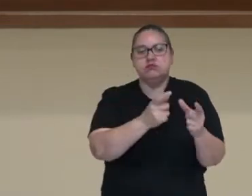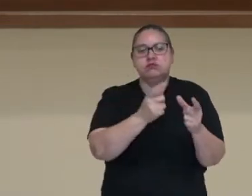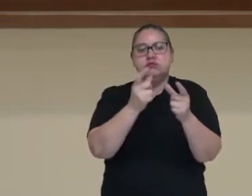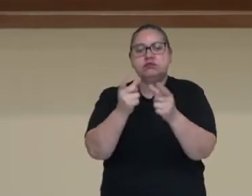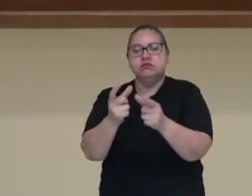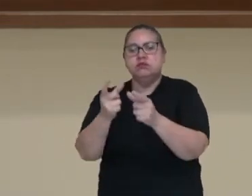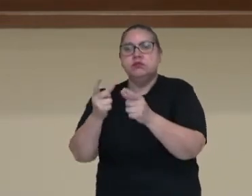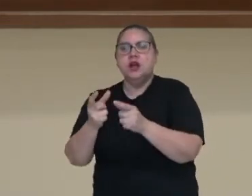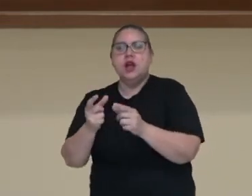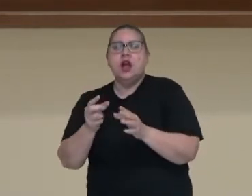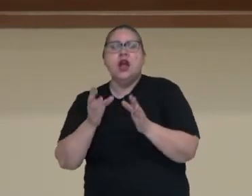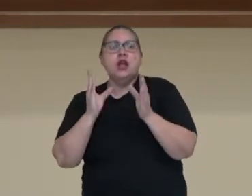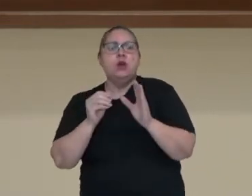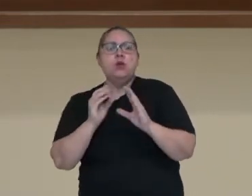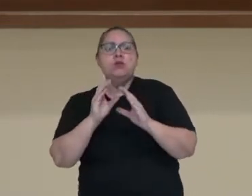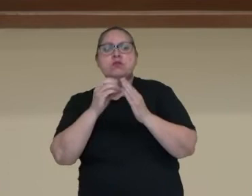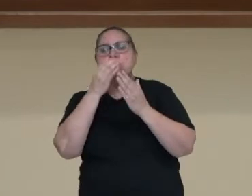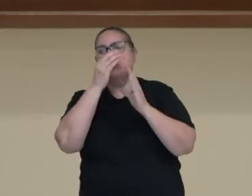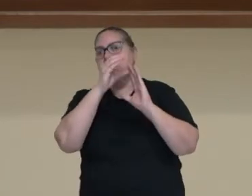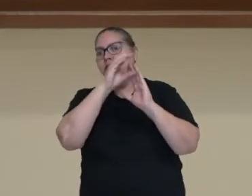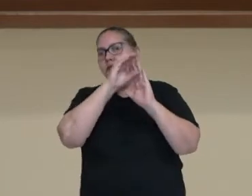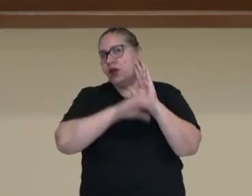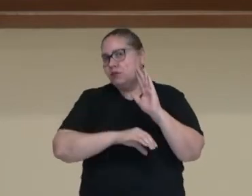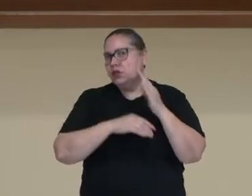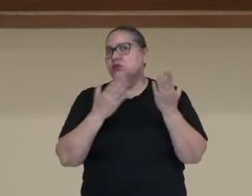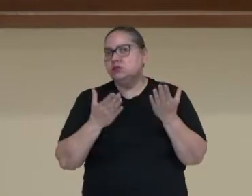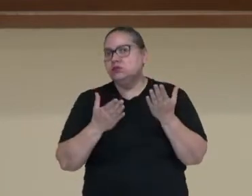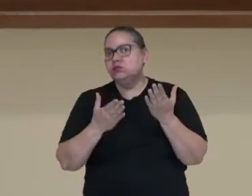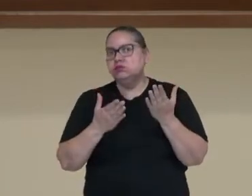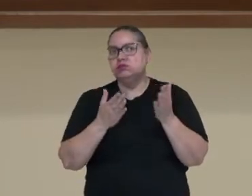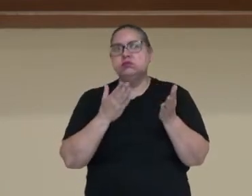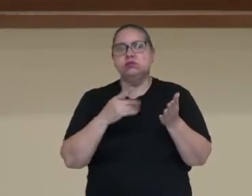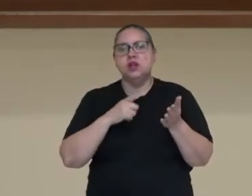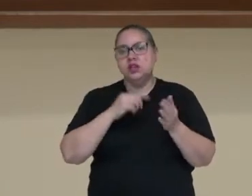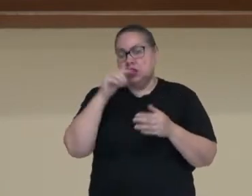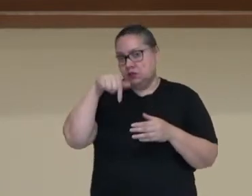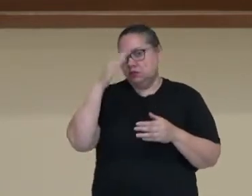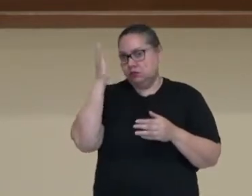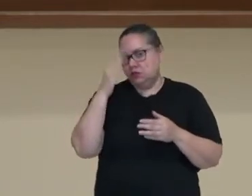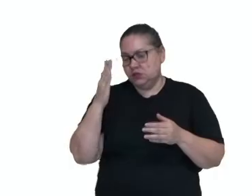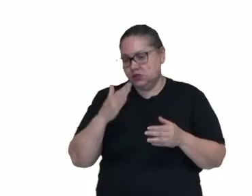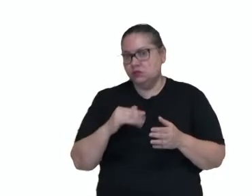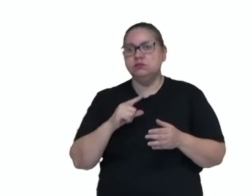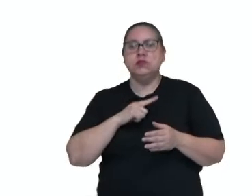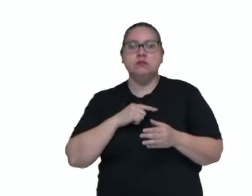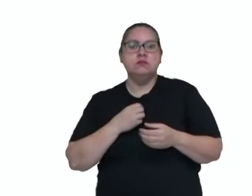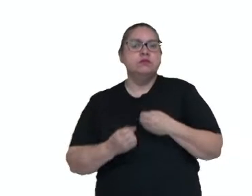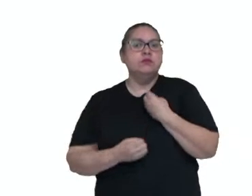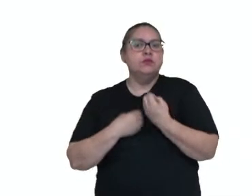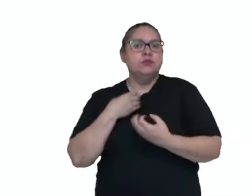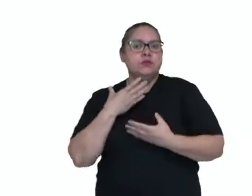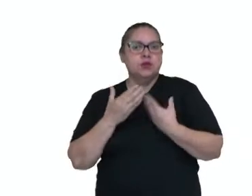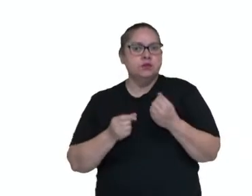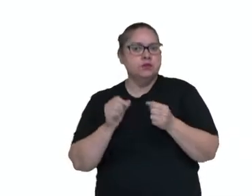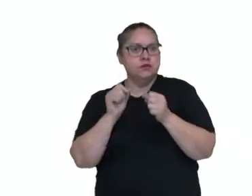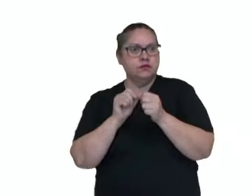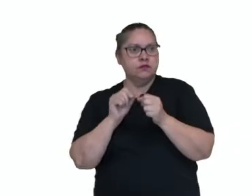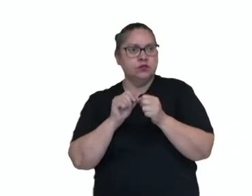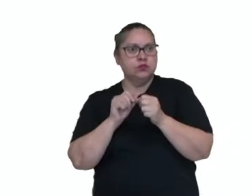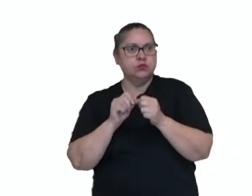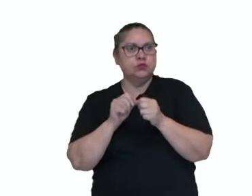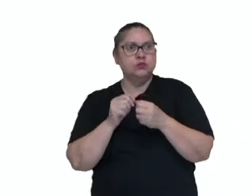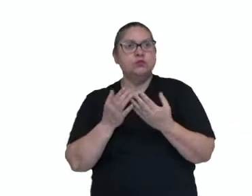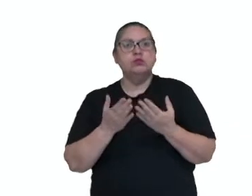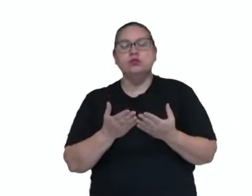fosse um capítulo, para você ter uma noção. E tem aqui no Brasil, né, poemas produzidos,